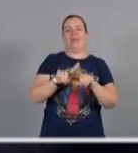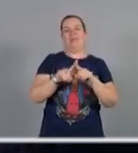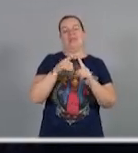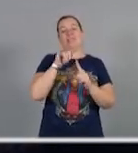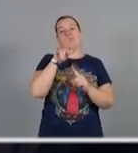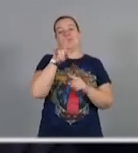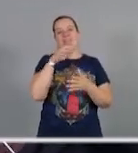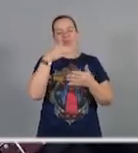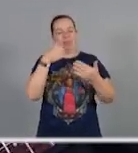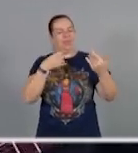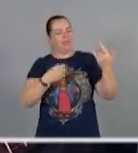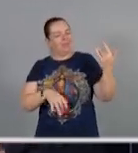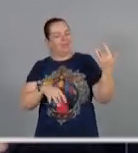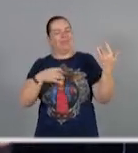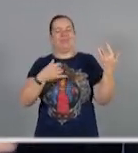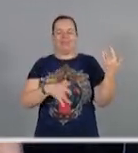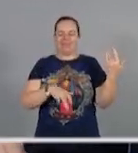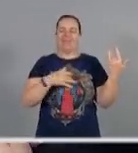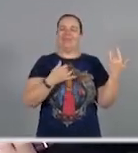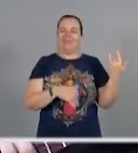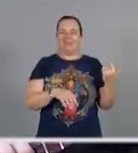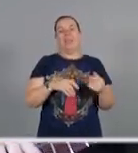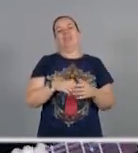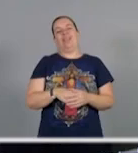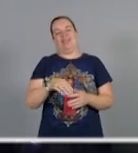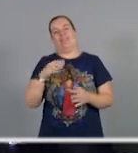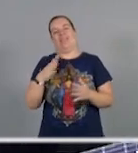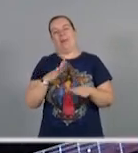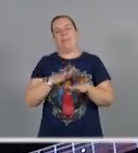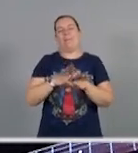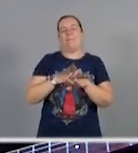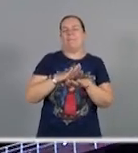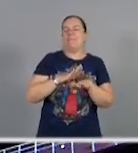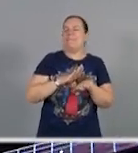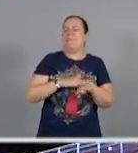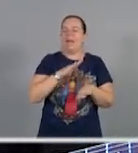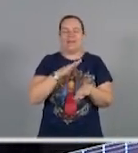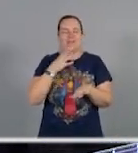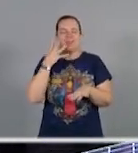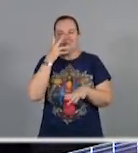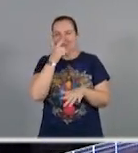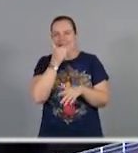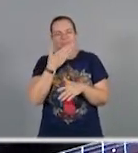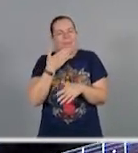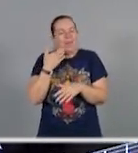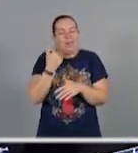Mas Deus não quer. E alguém que passar a vida assim, sem